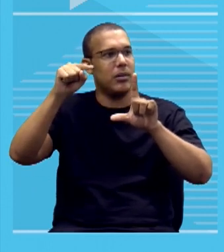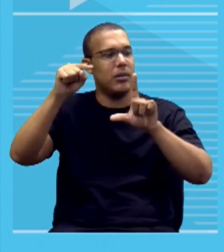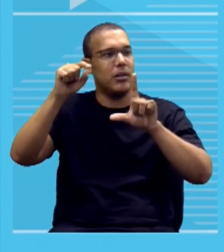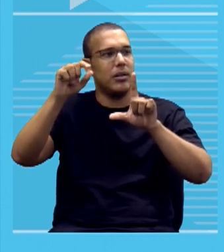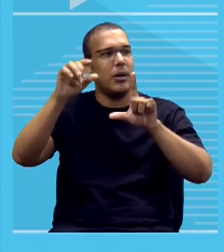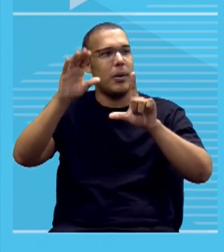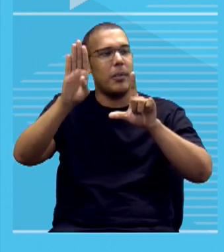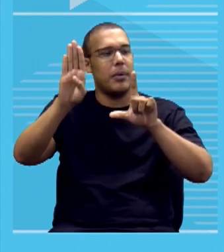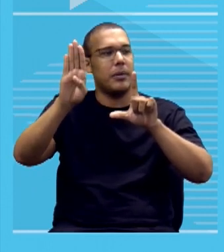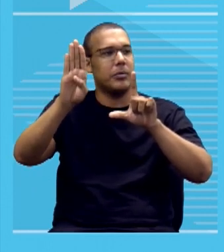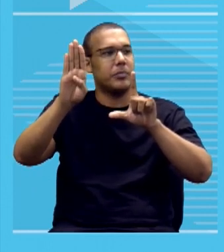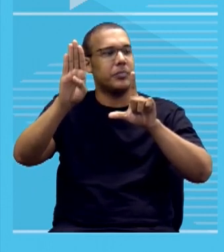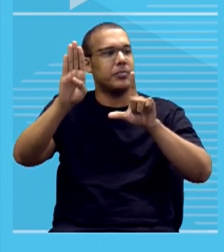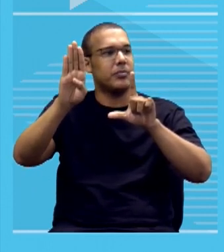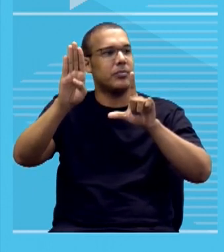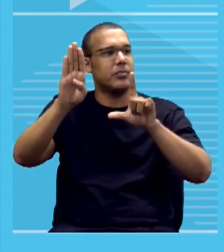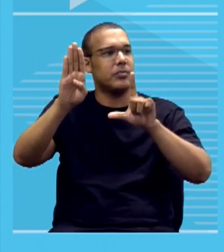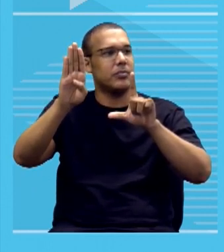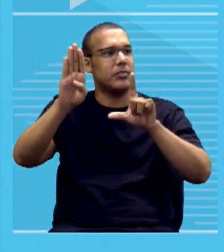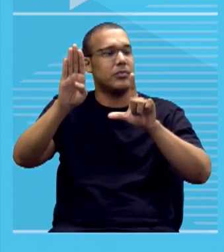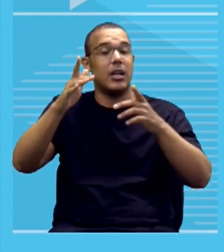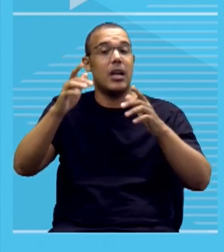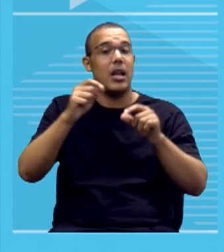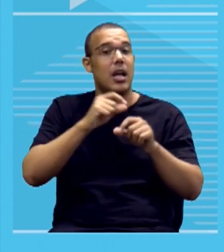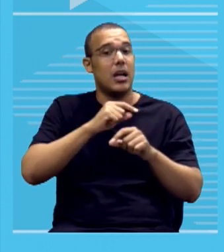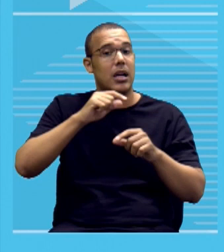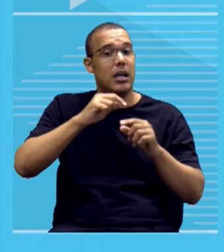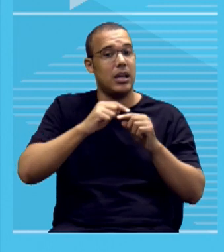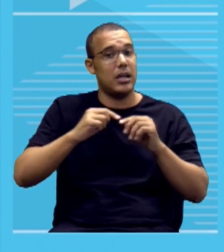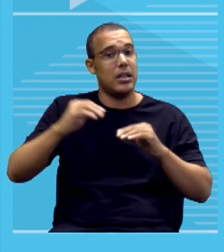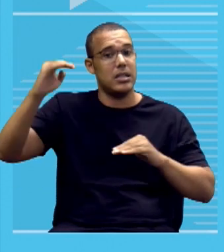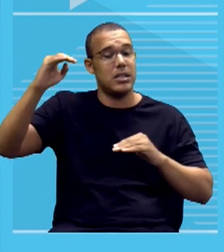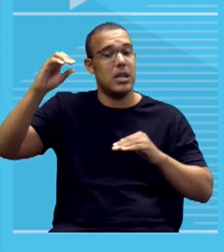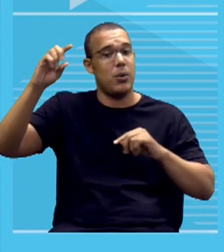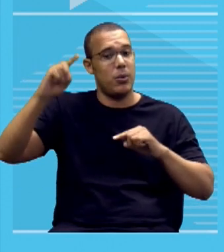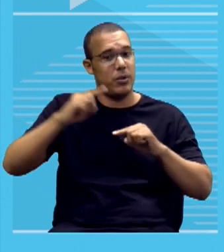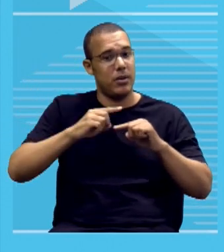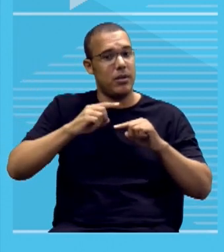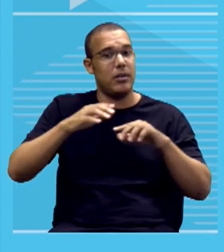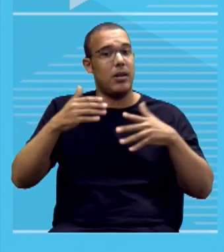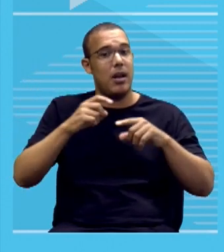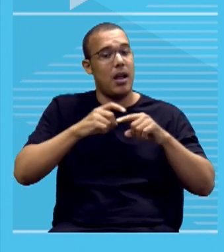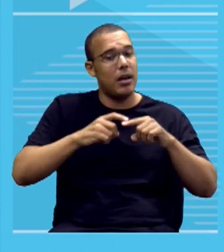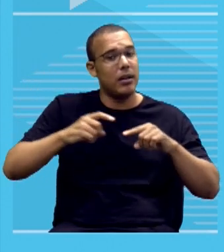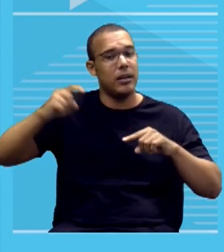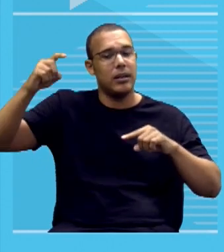no ponto B. Ela cresceu ou decresceu? Ela cresceu.